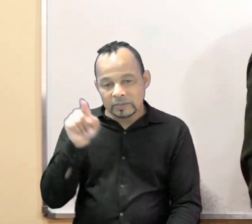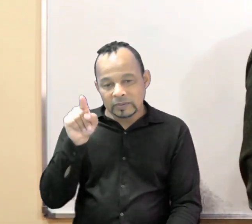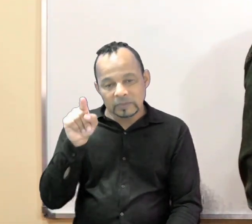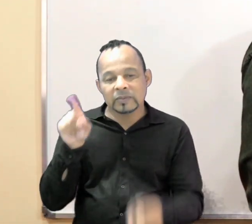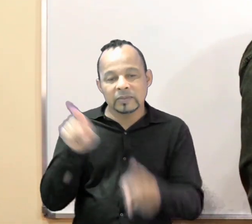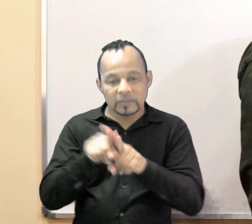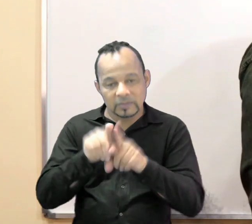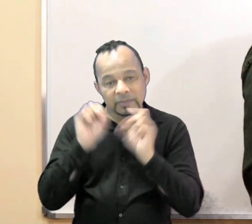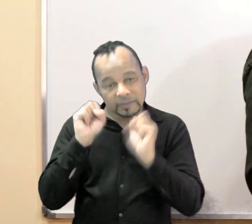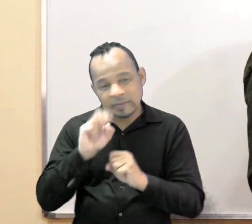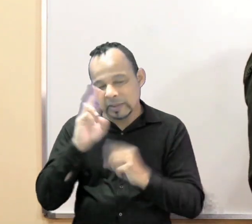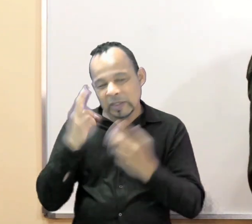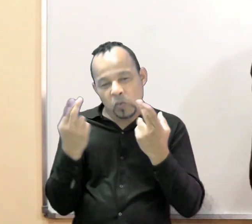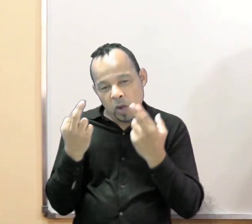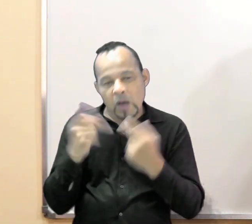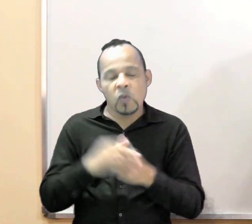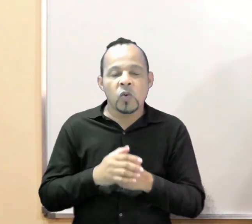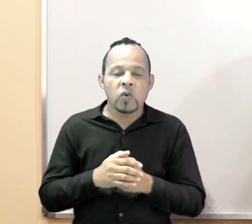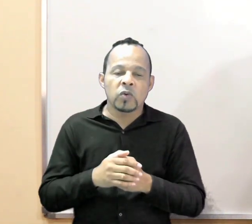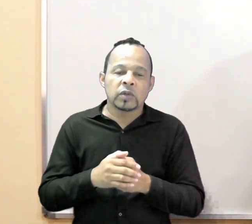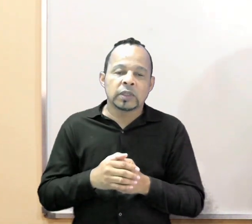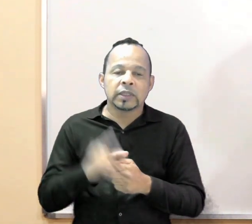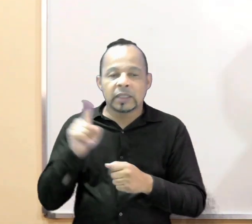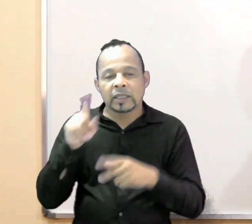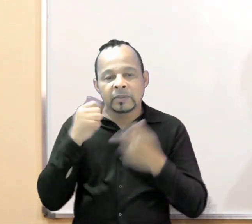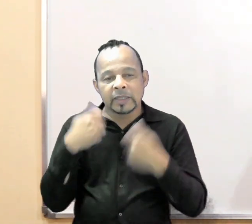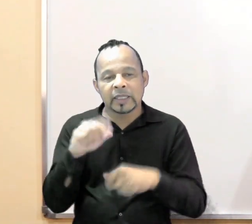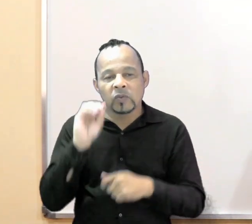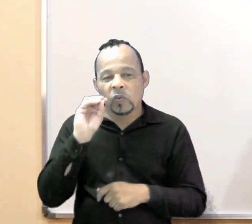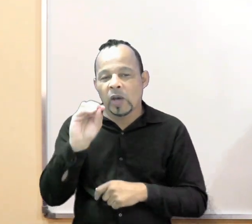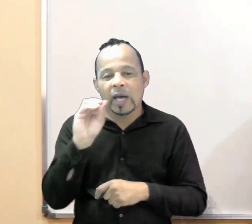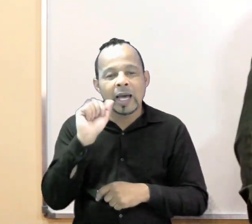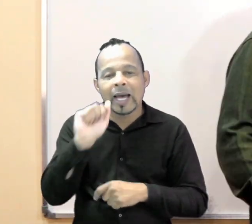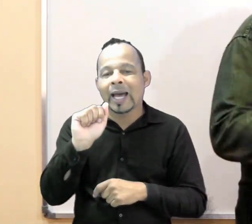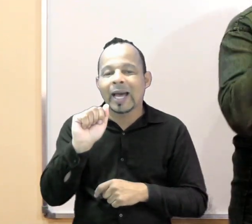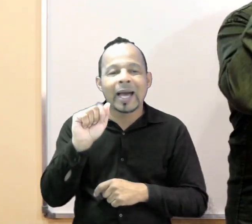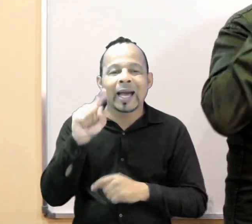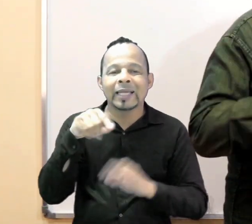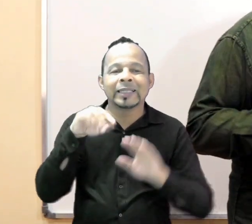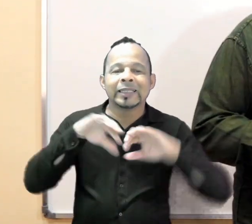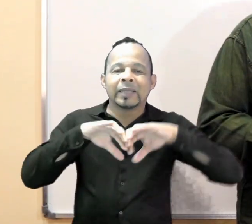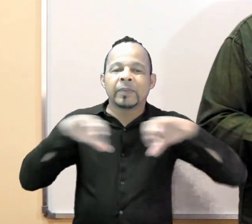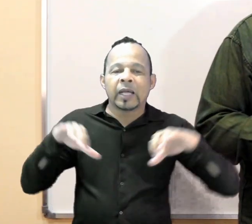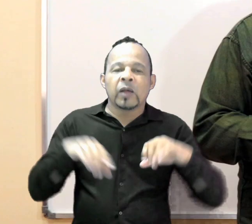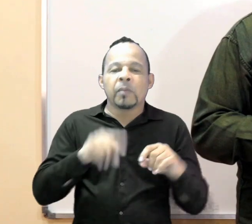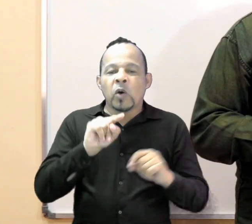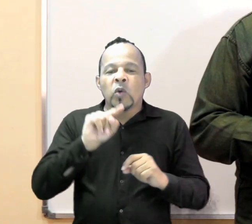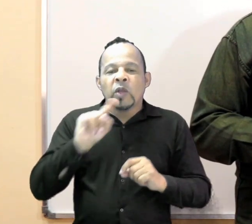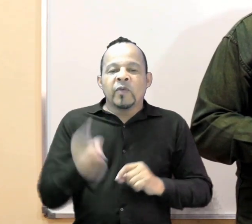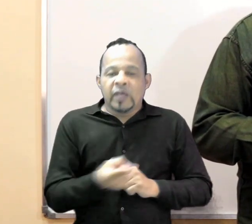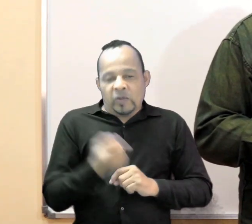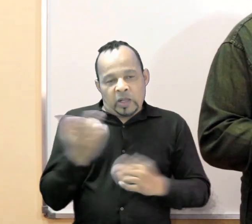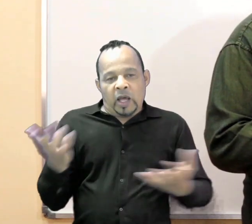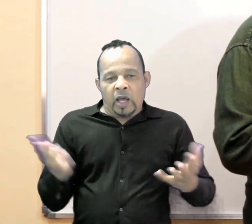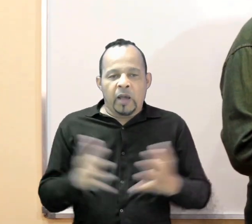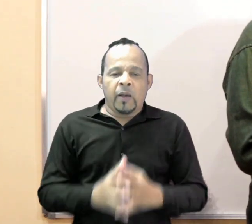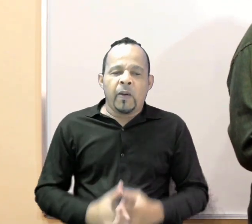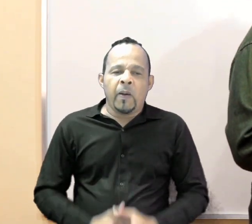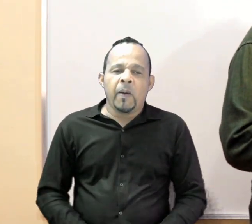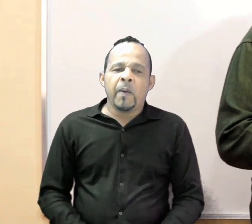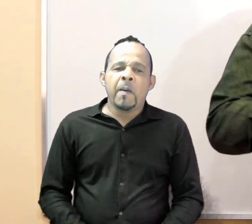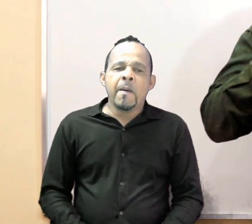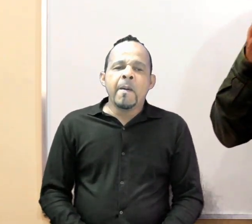também ficaria igual, não precisaria mexer no A. E neste caso, precisaria representar o A separado por ponto e vírgula